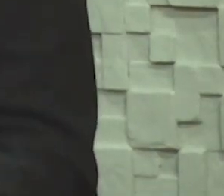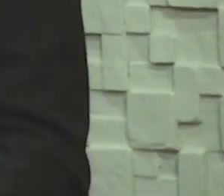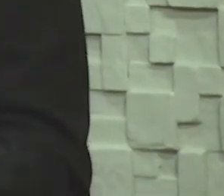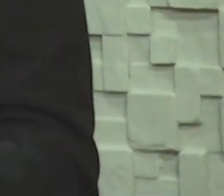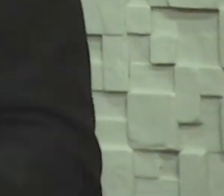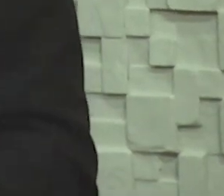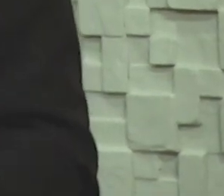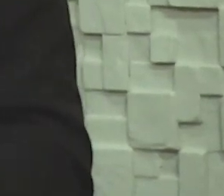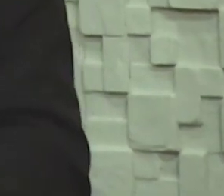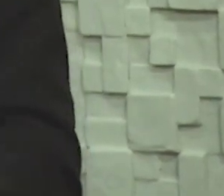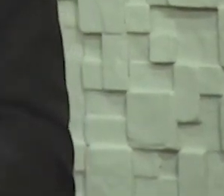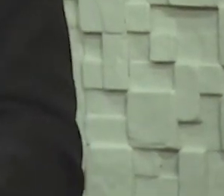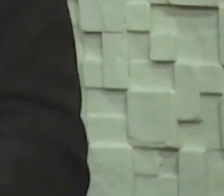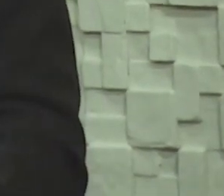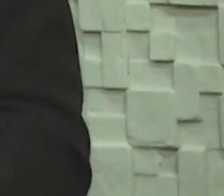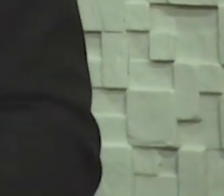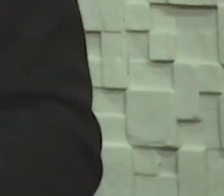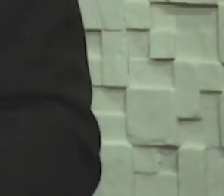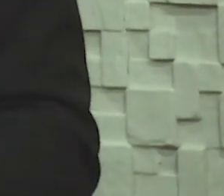desejar uma boa semana a todos